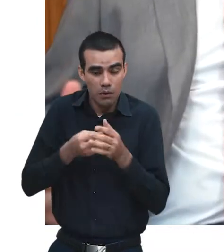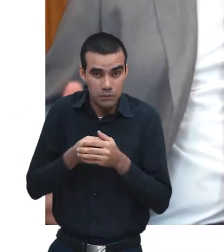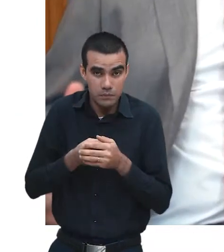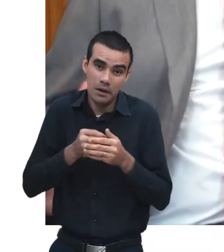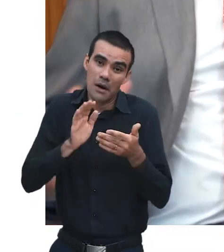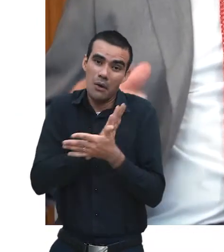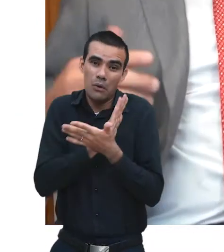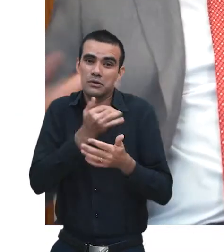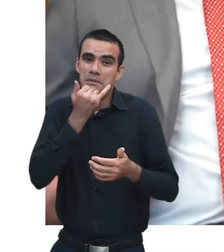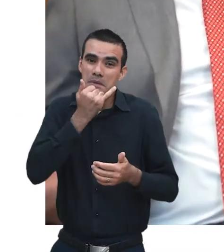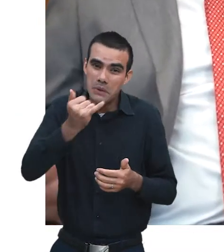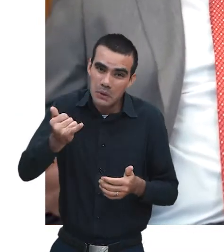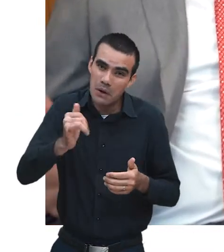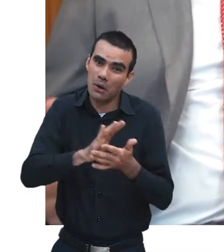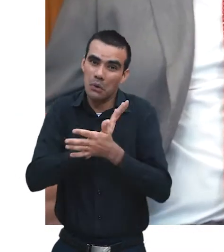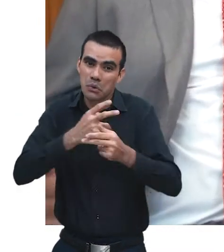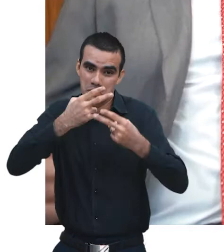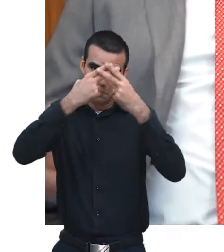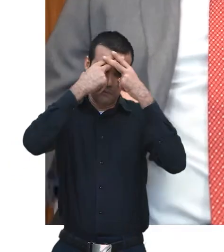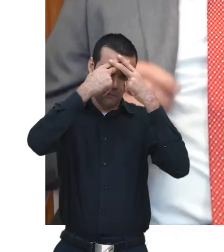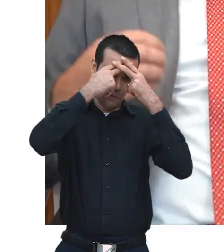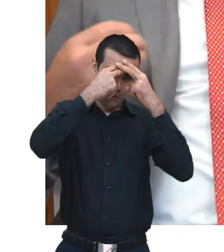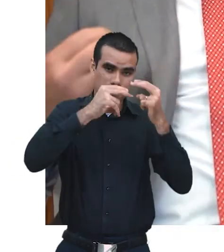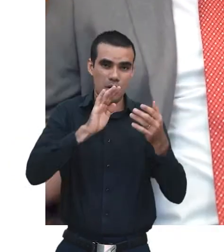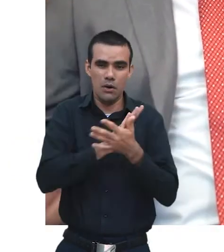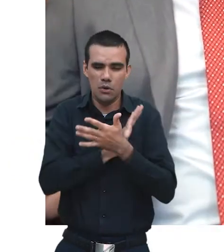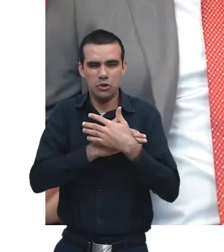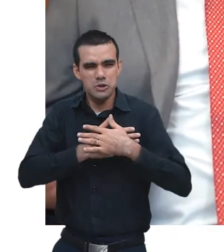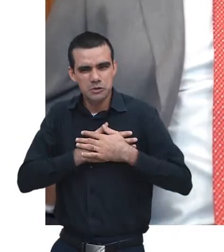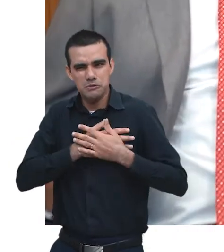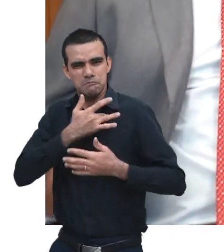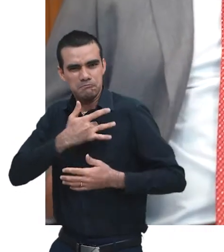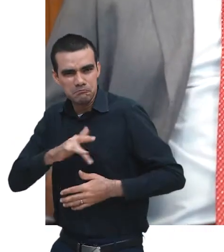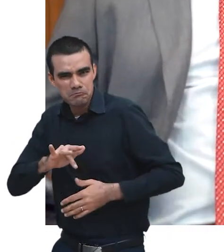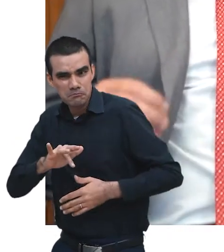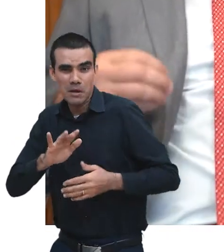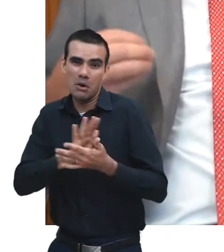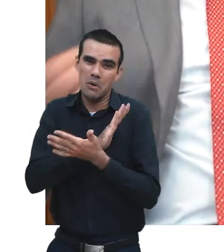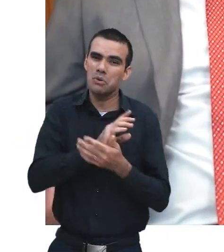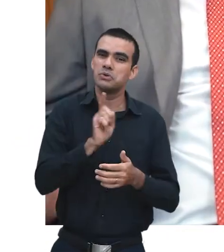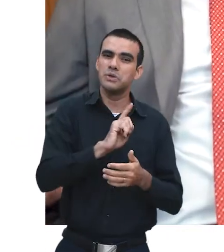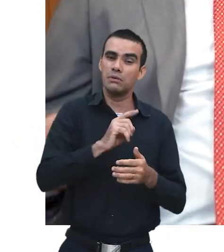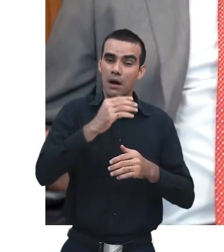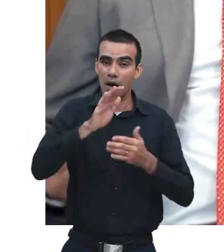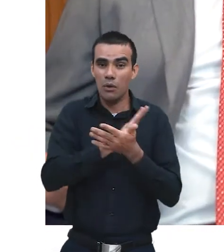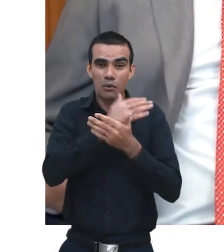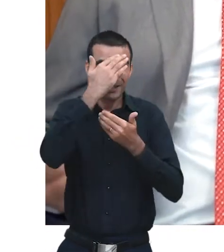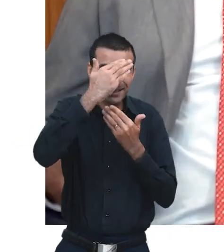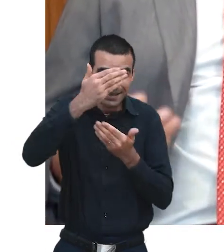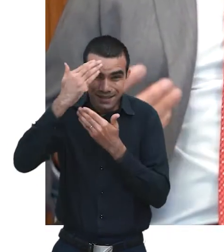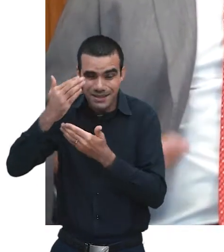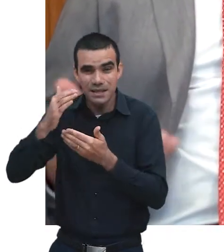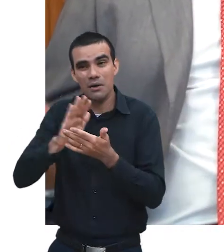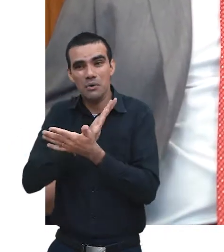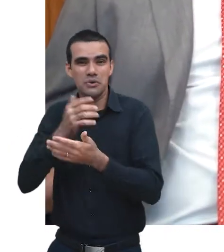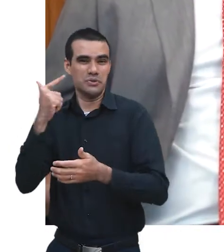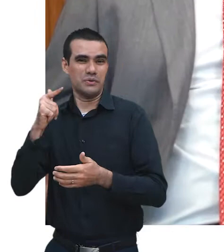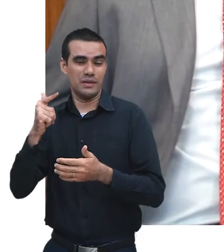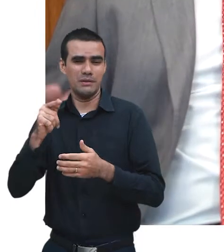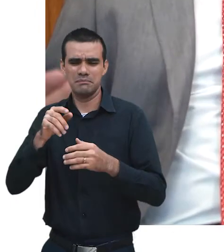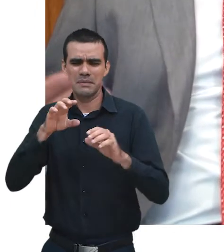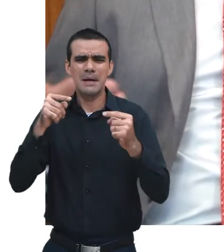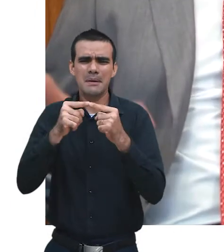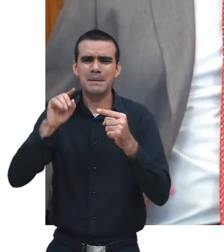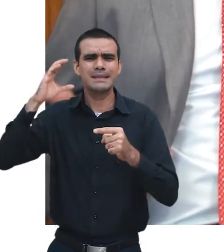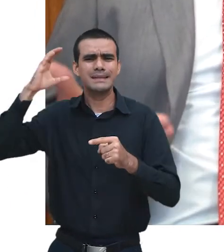aí tem indivíduos que perdoam, outros não. Tem indivíduos que têm compaixão, outros não. Tem indivíduos gratos, outros não. O que isso tem a ver com a